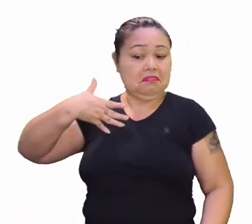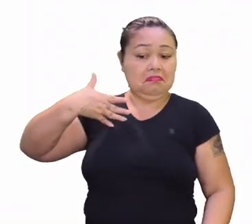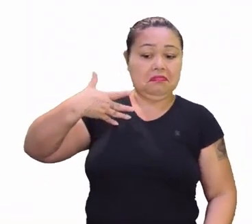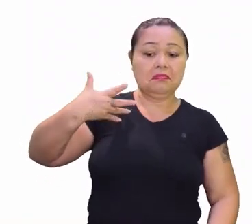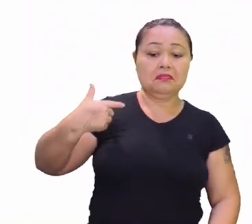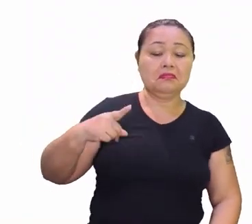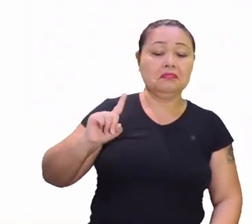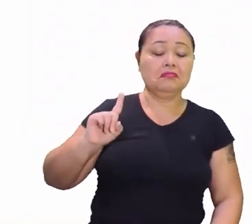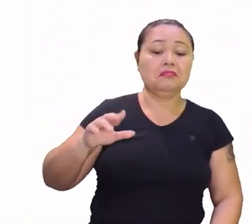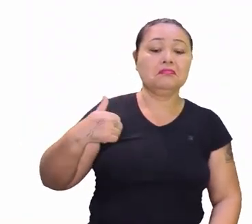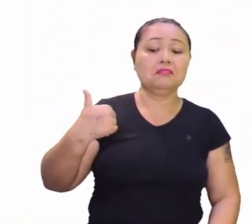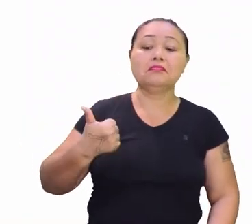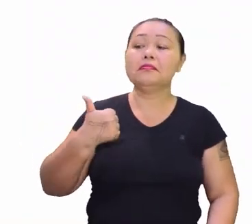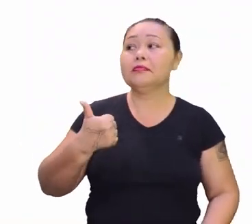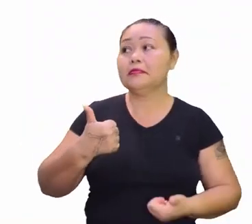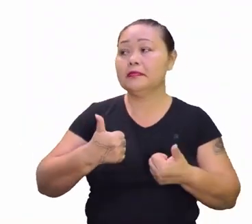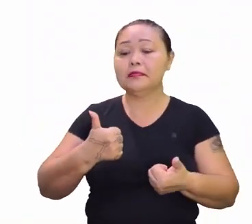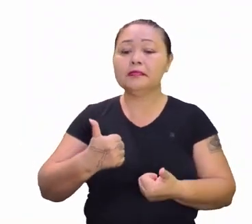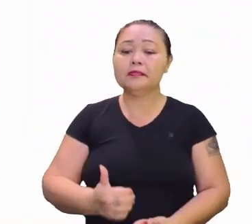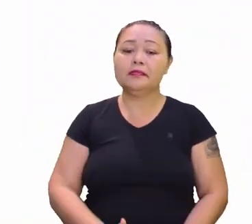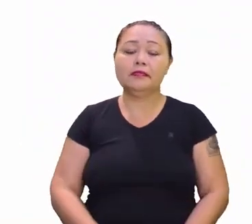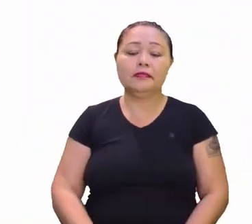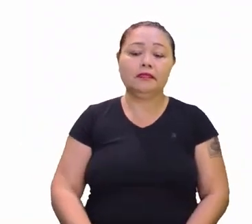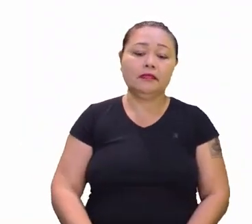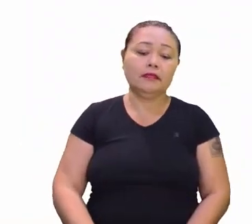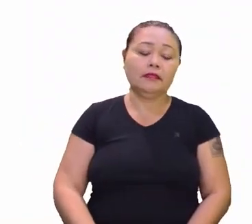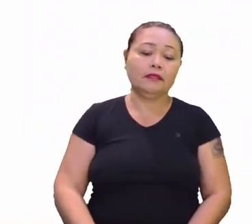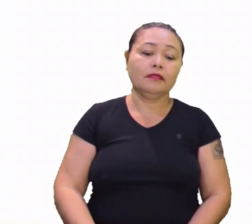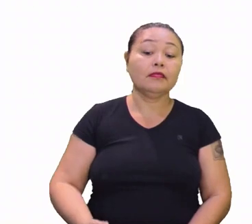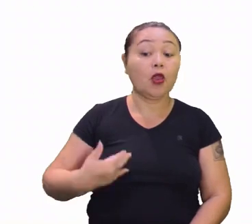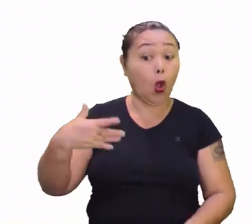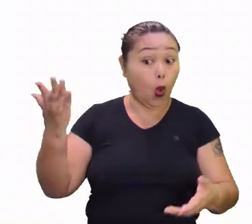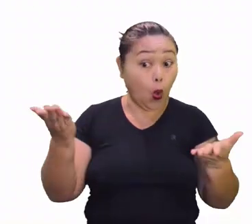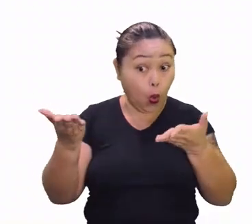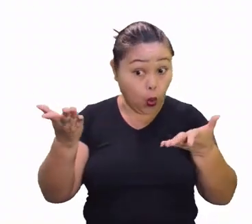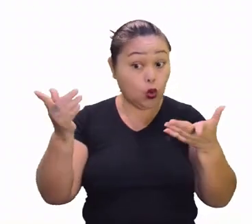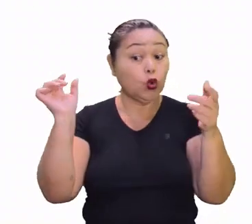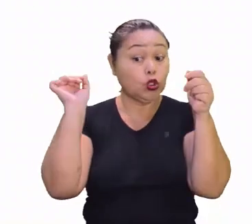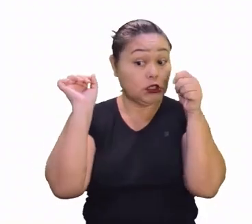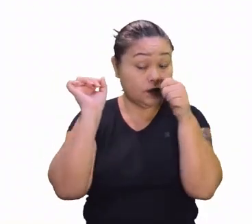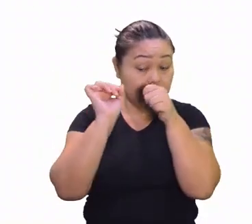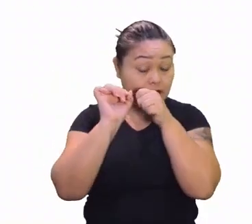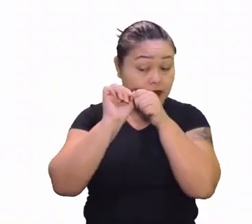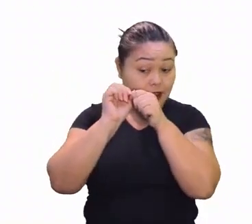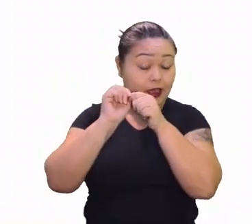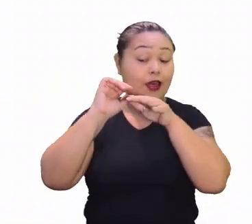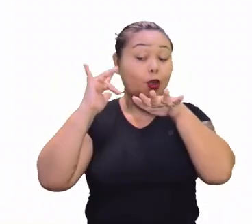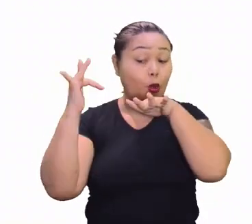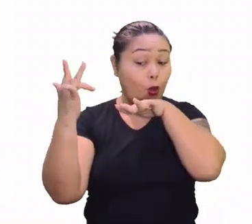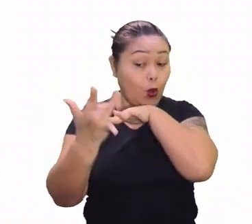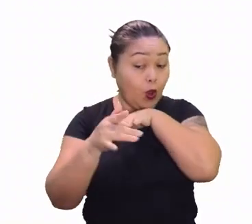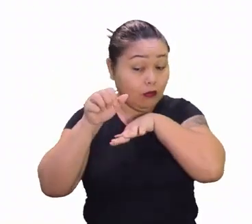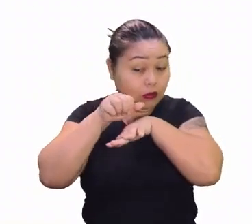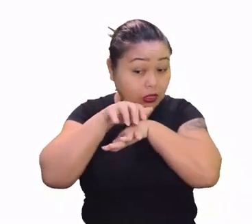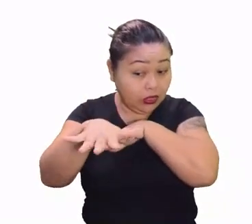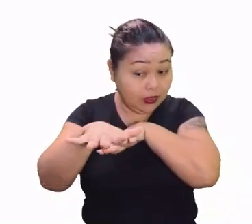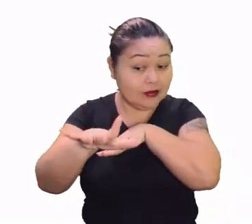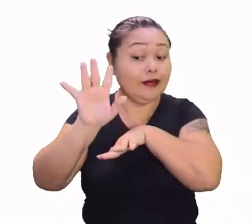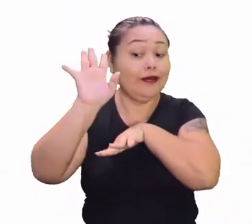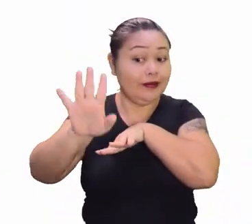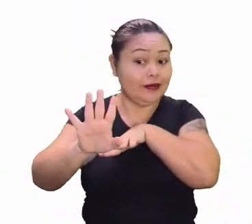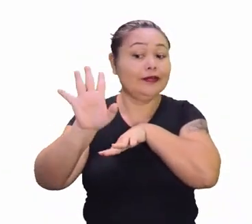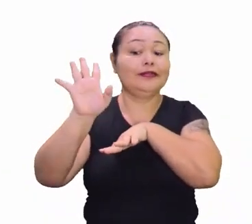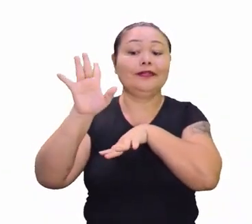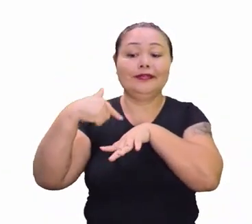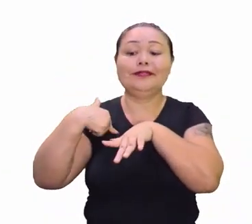né? Exatamente. Beleza, Rogério. Hoje, se fizer isso aí, o cabra botar nas redes sociais, tá enrolado, né?